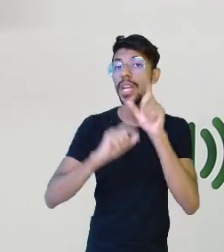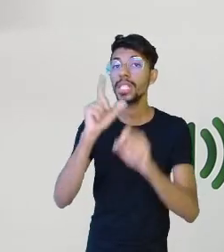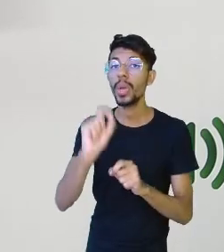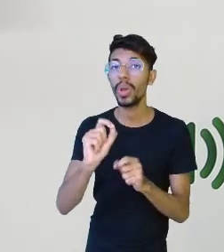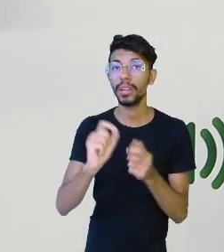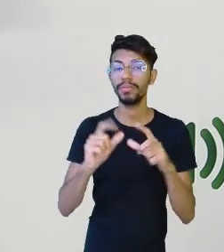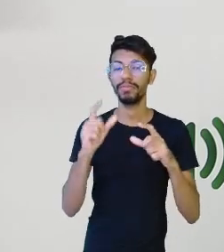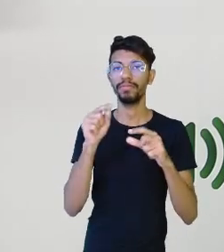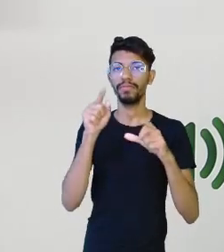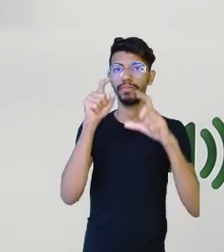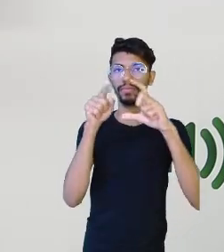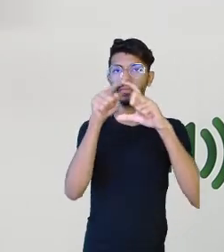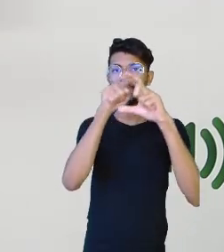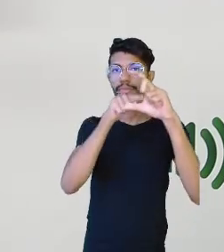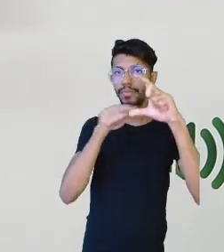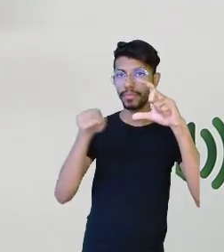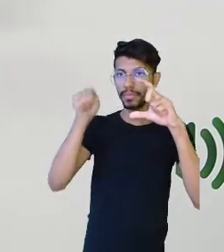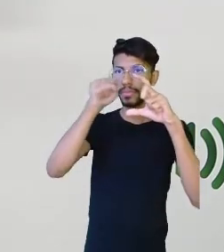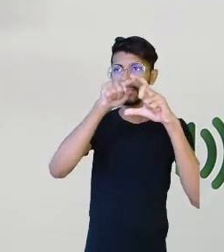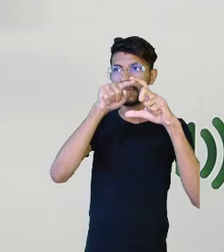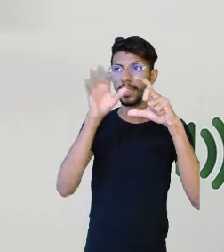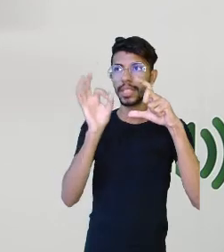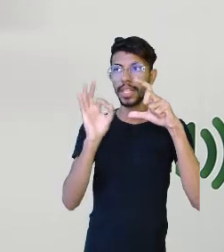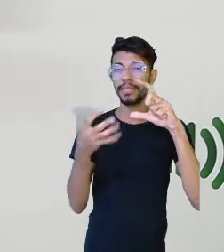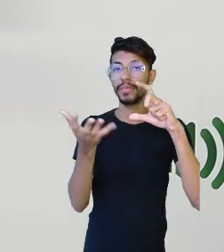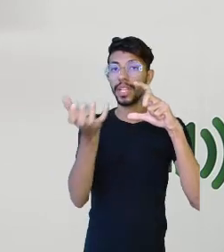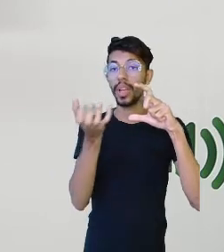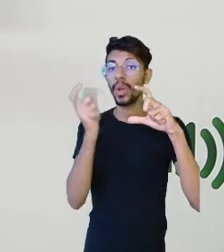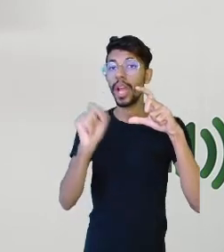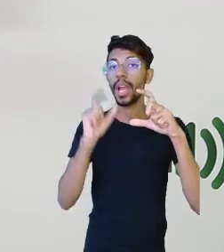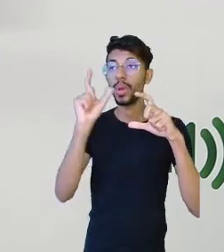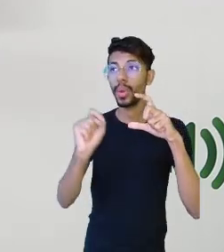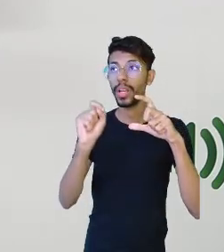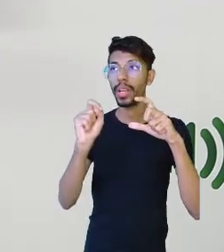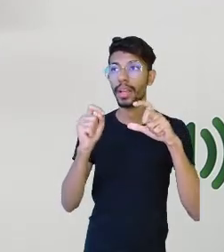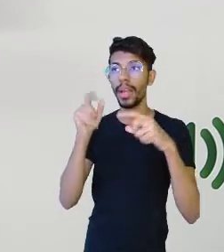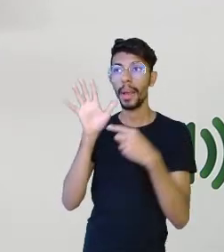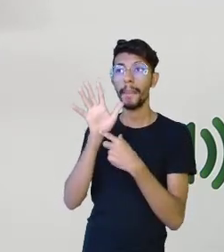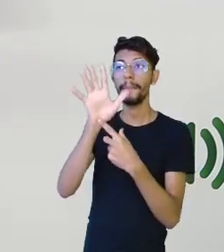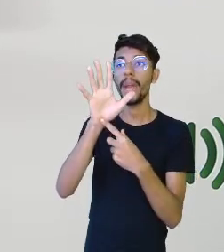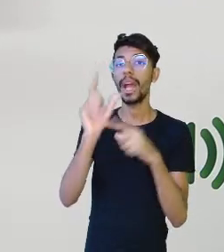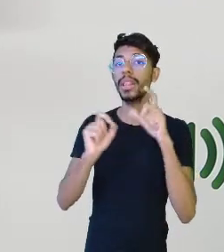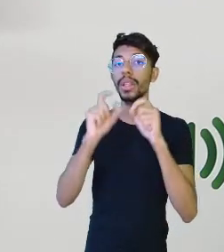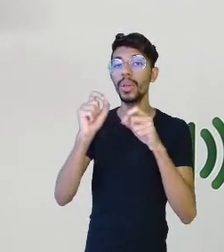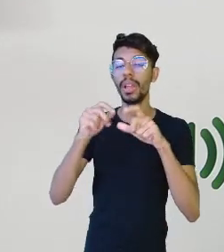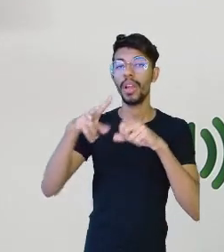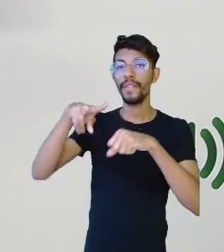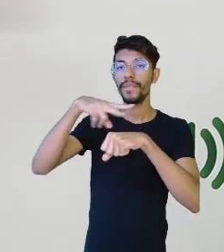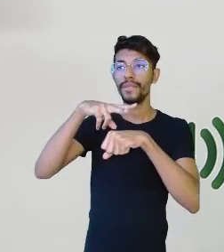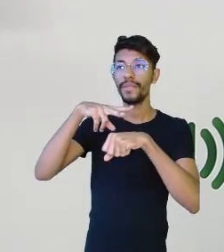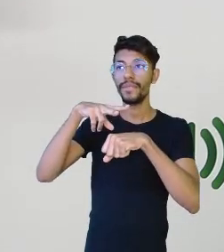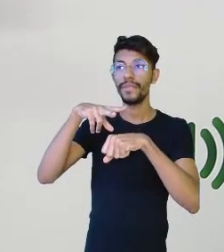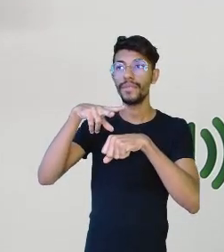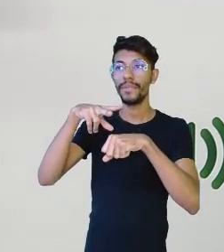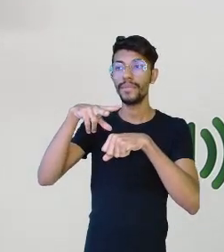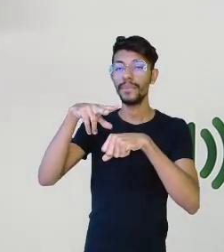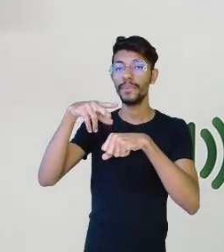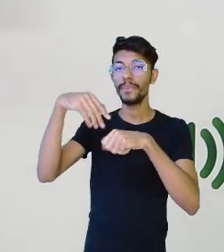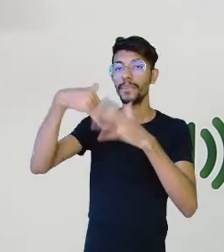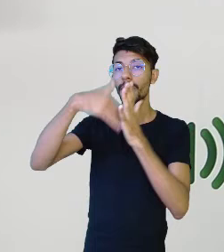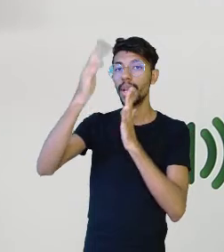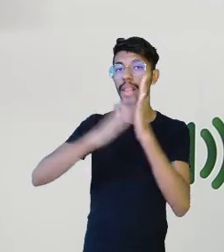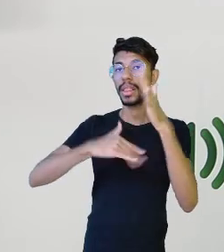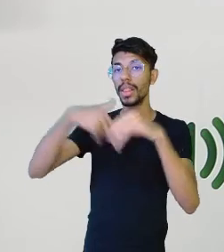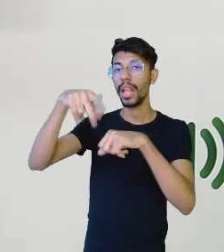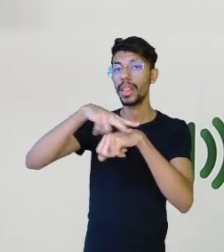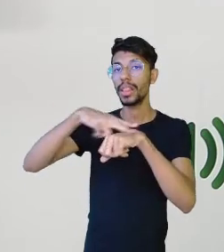círculo. Eu quero aqui a parte destacada. Nesse caso, a parte que está